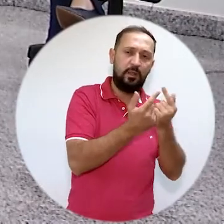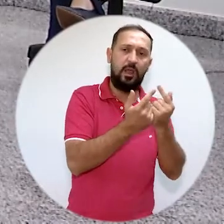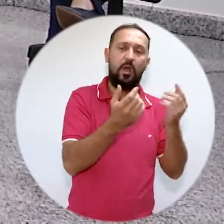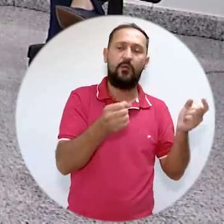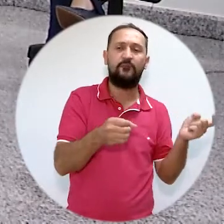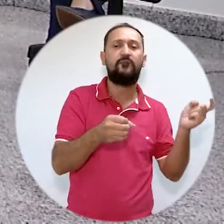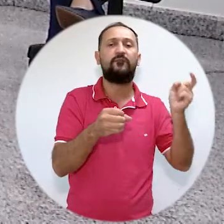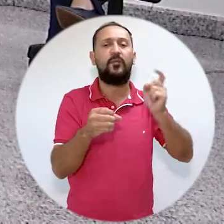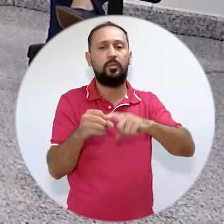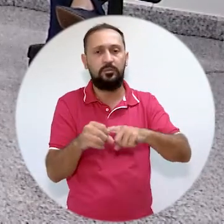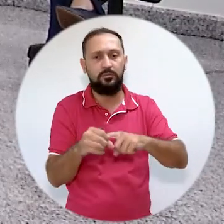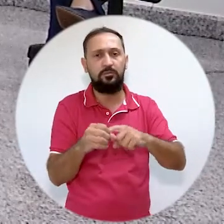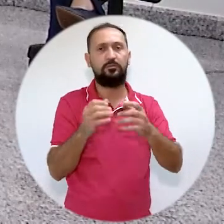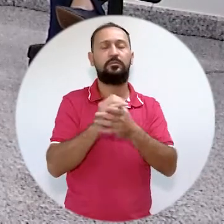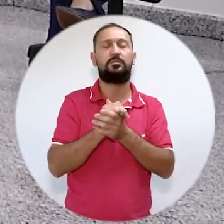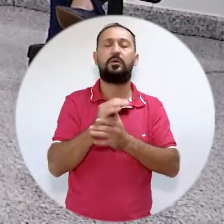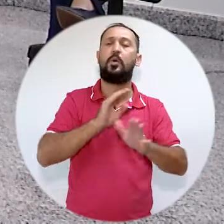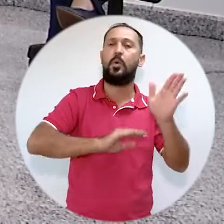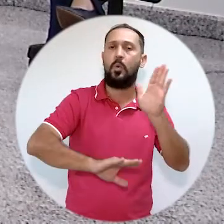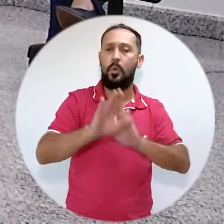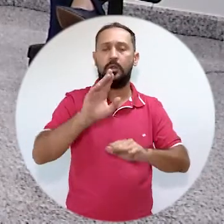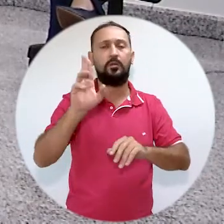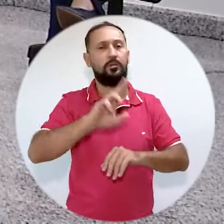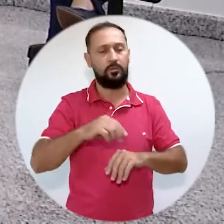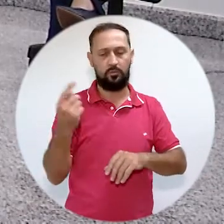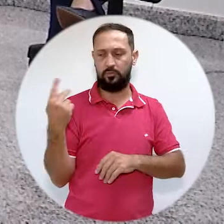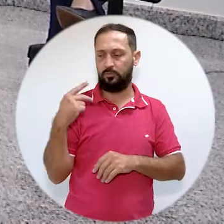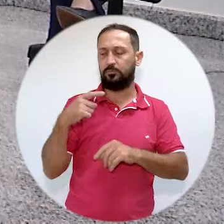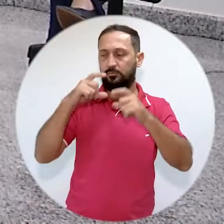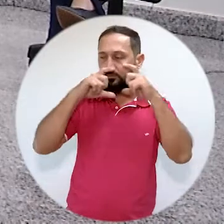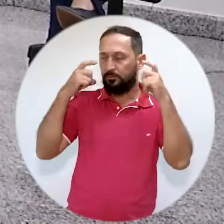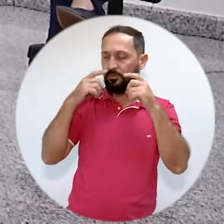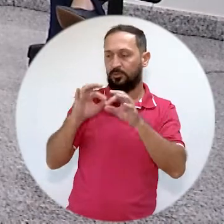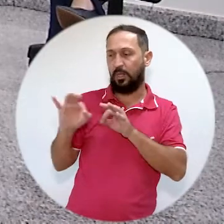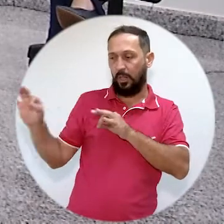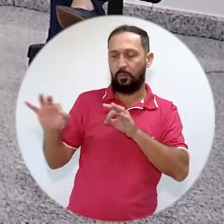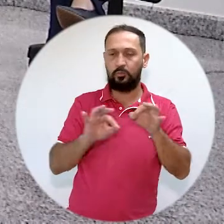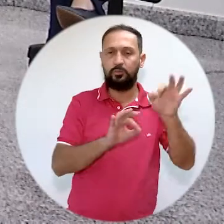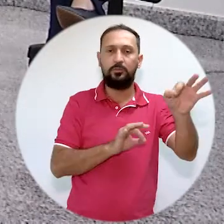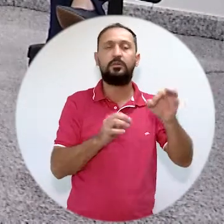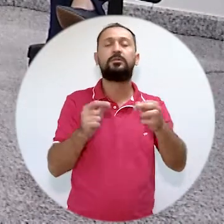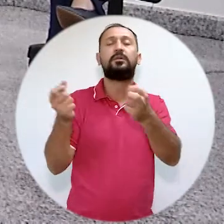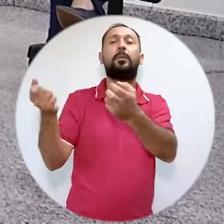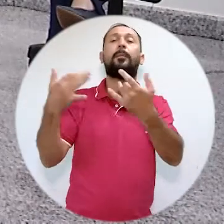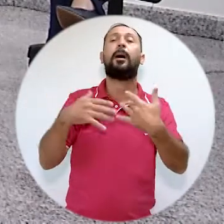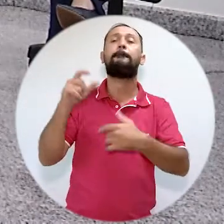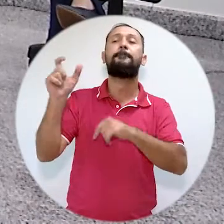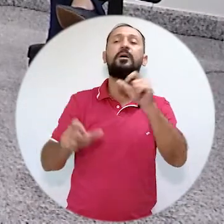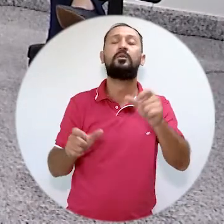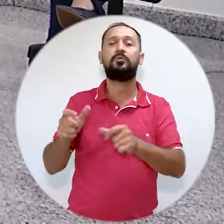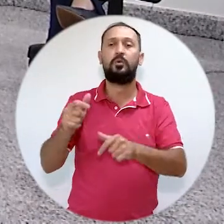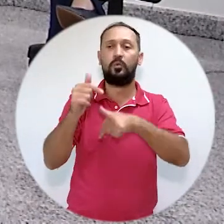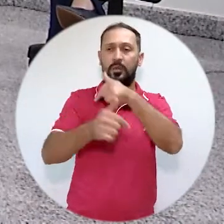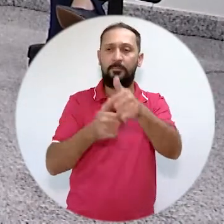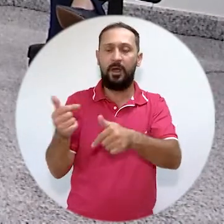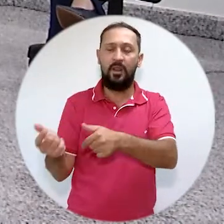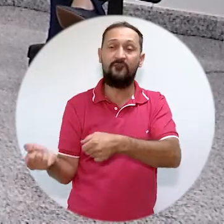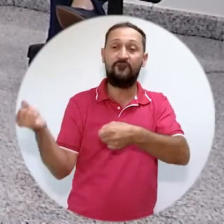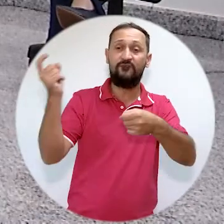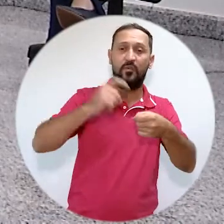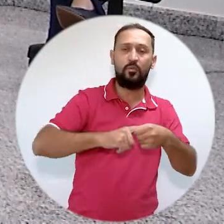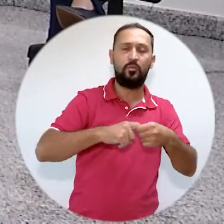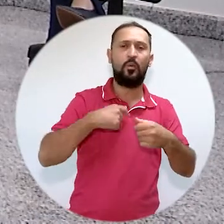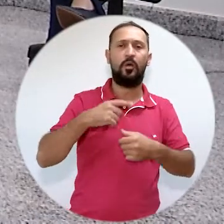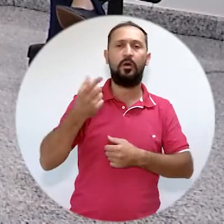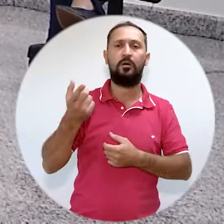agora tem que voltar, você está vendo aqui as pessoas tomando cuidado, nós estamos sem máscara, nós estamos mantendo distanciamento social. O que você falaria para essas pessoas que estão retornando e perderam